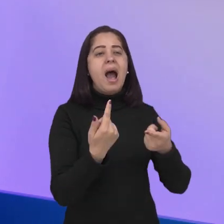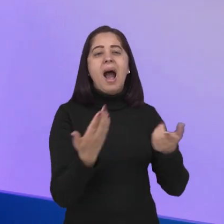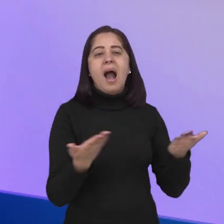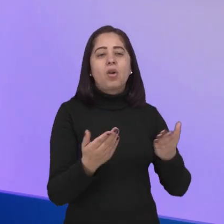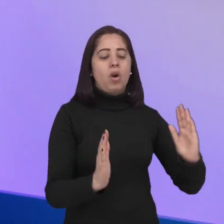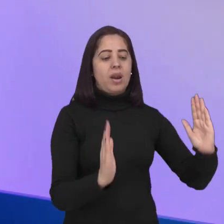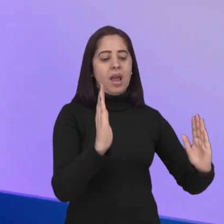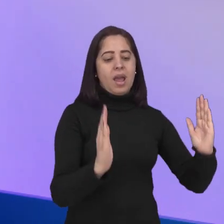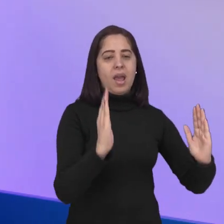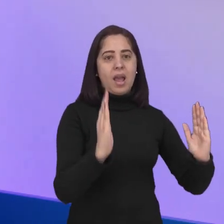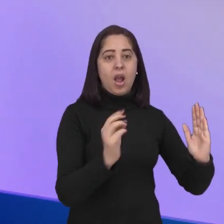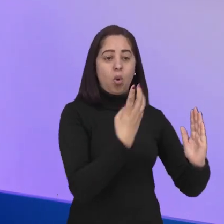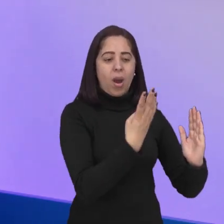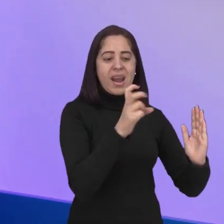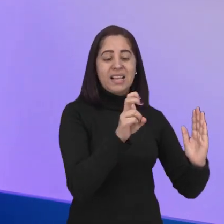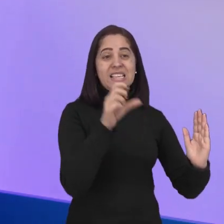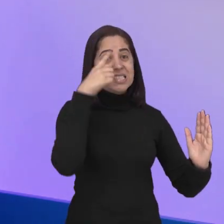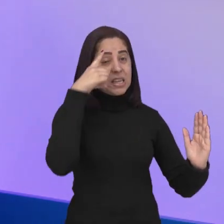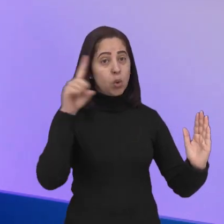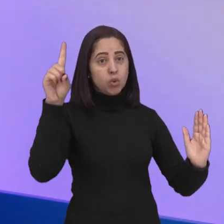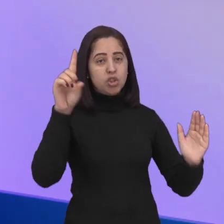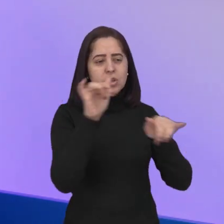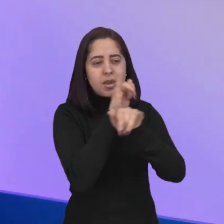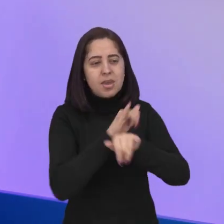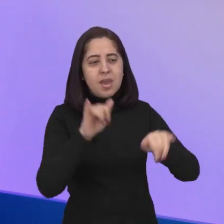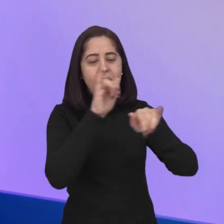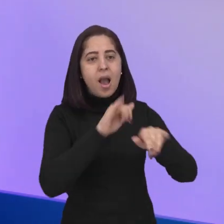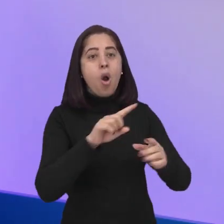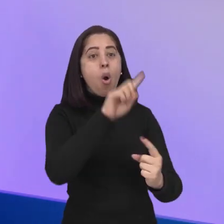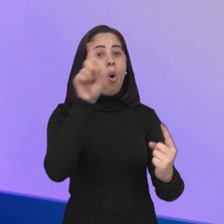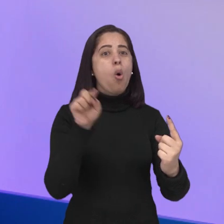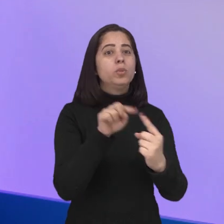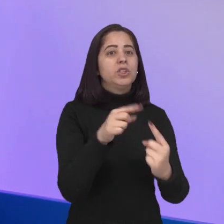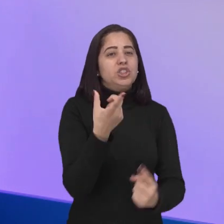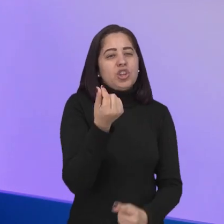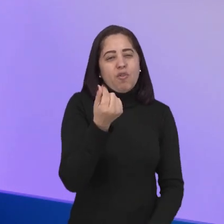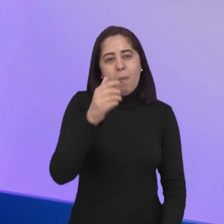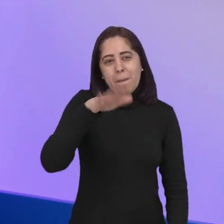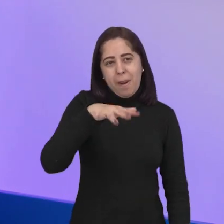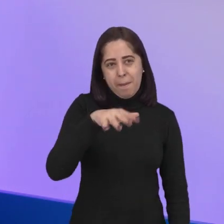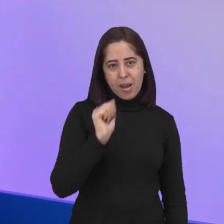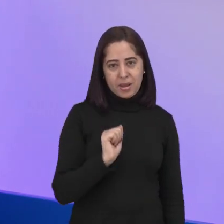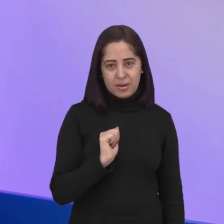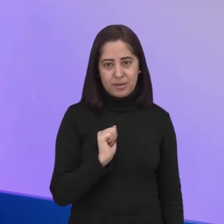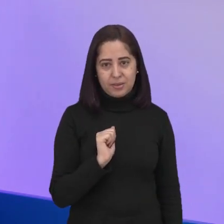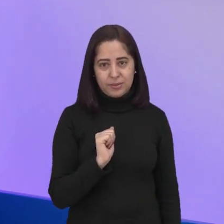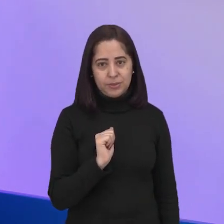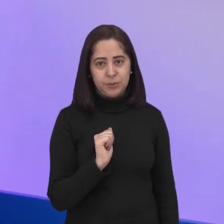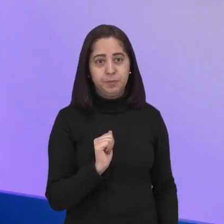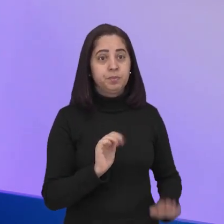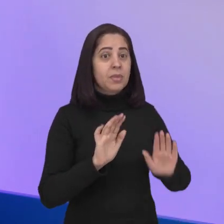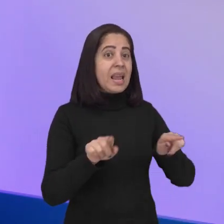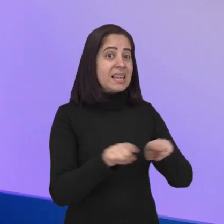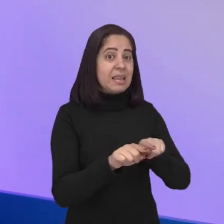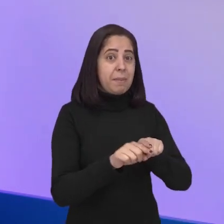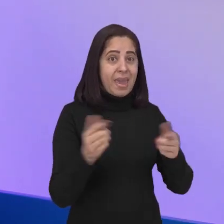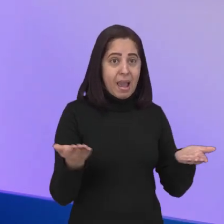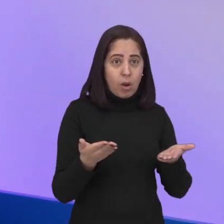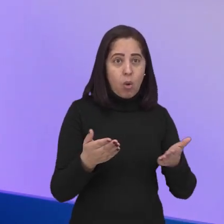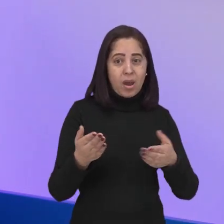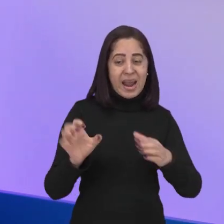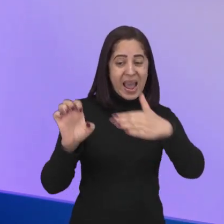hoje são 45 dias, com a justificativa de barateamento. E um efeito da proibição de empresas